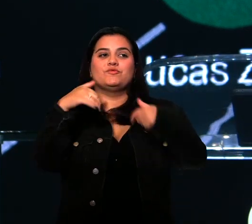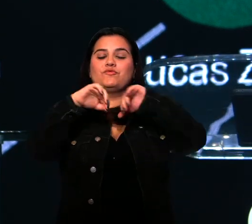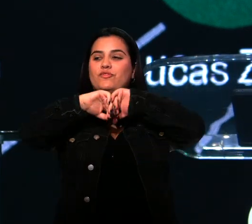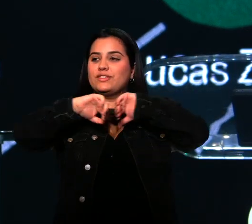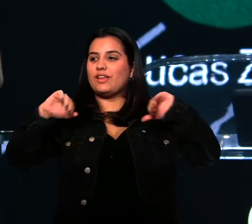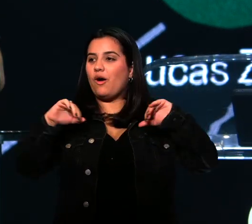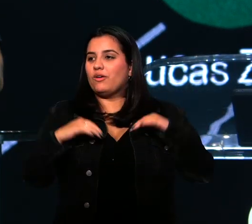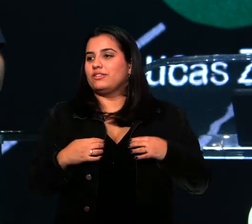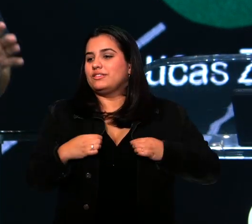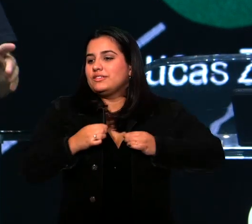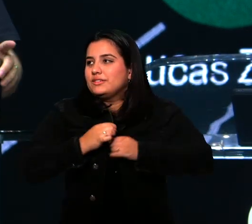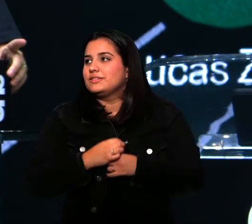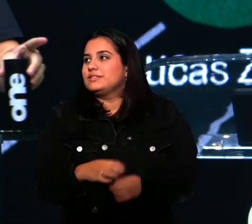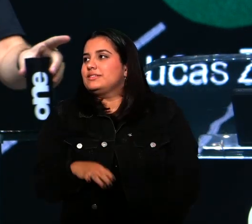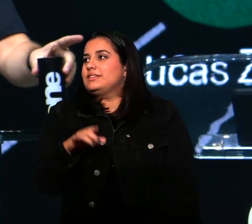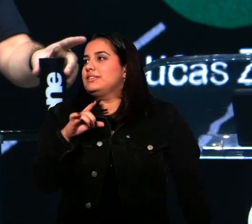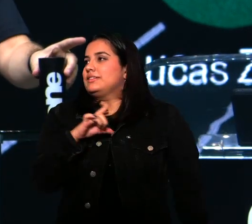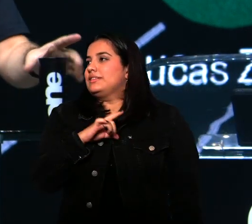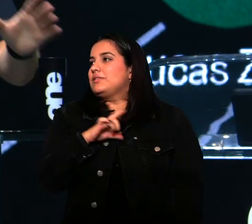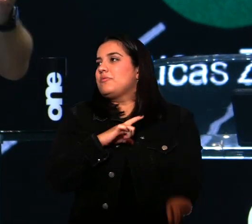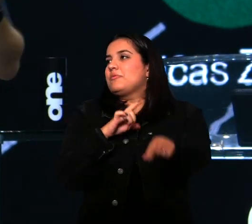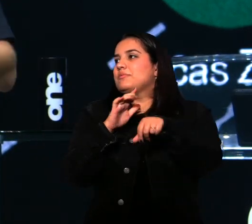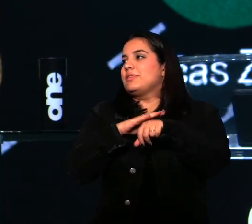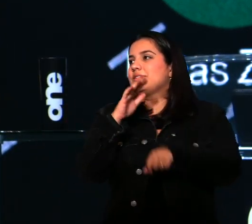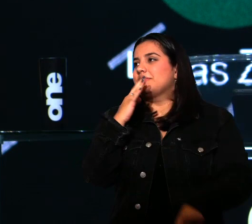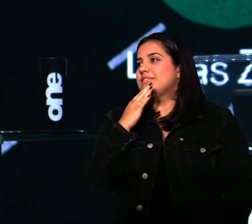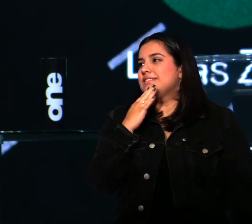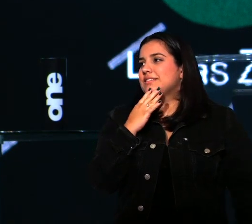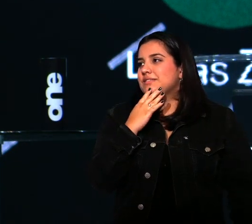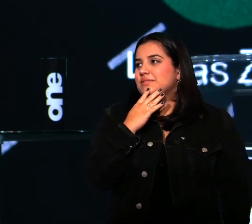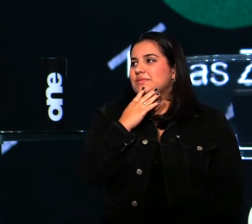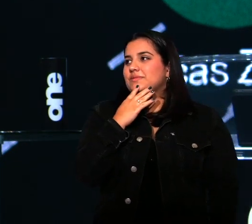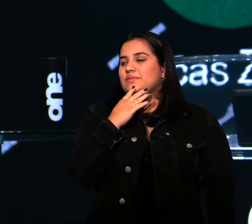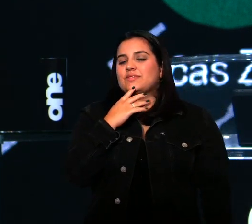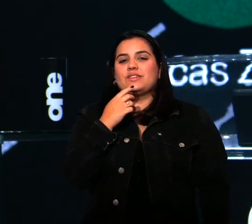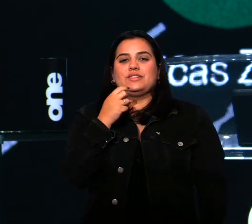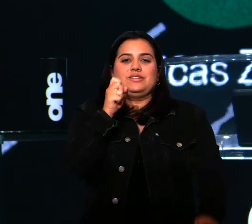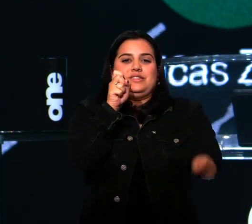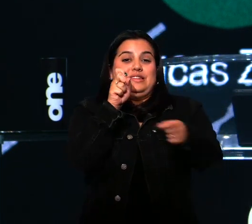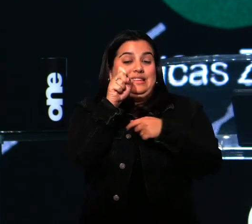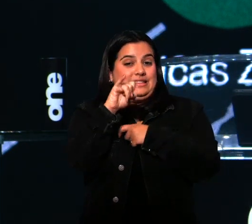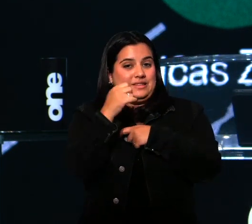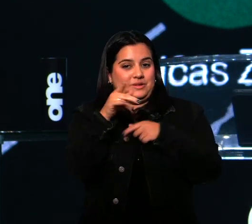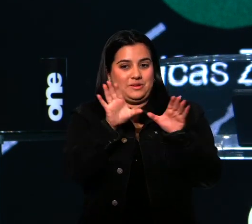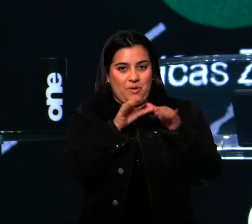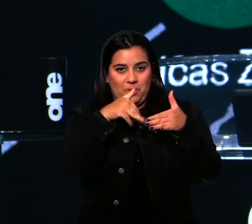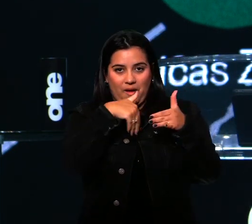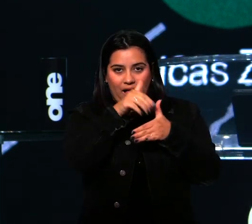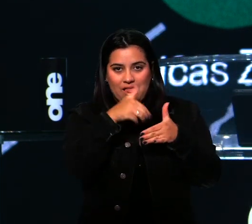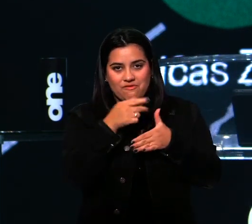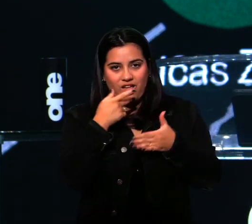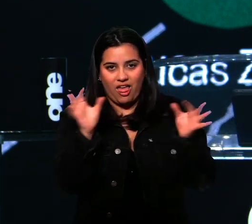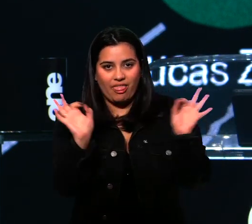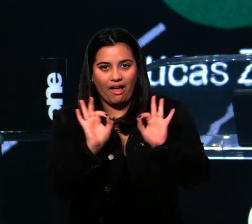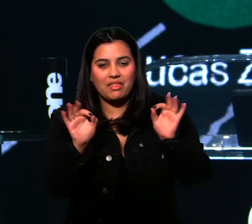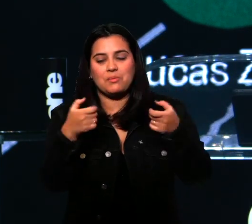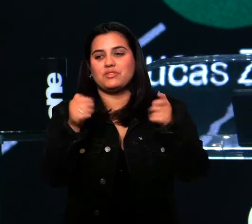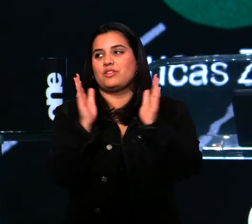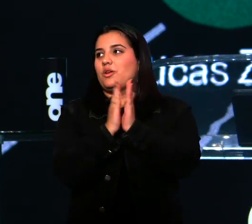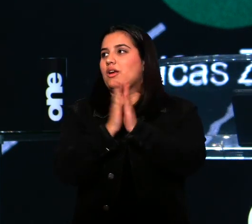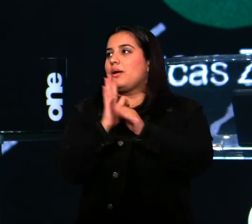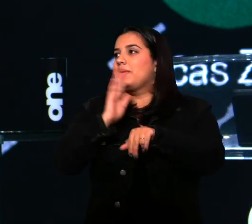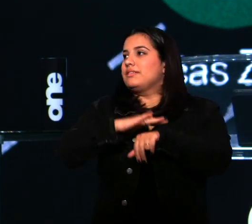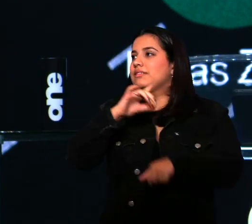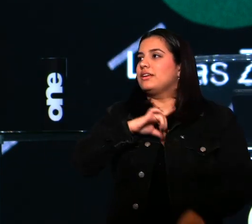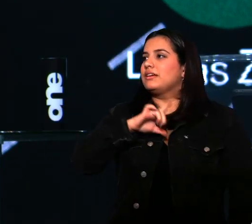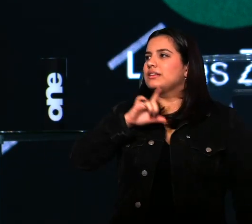Todo mundo tem a sua chance, pelo menos os mais conhecidos. Se o seu não for citado, ora mais, meu irmão, que está precisando aí de oração do teu time também, né? Tem alguém desse aqui